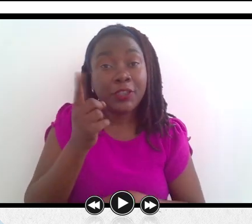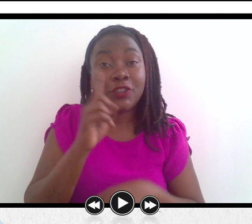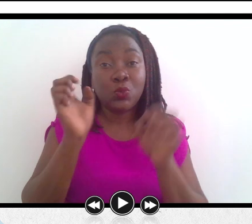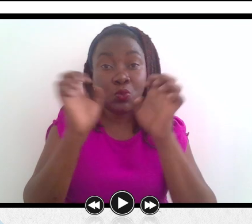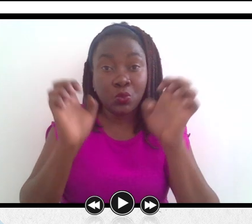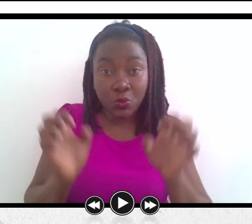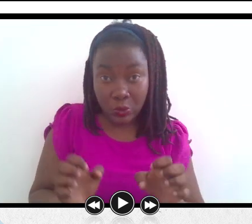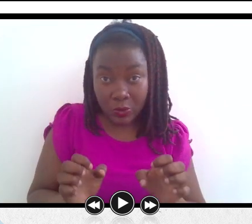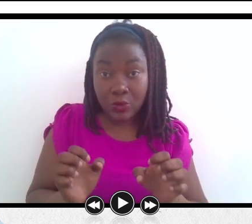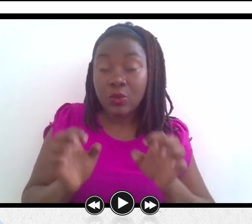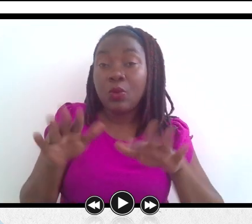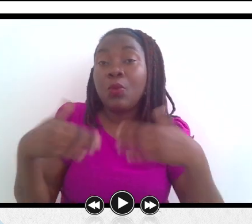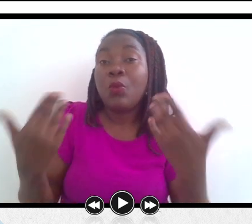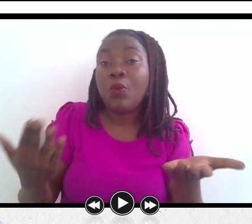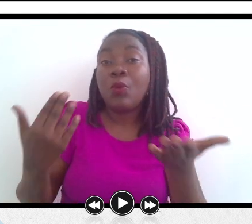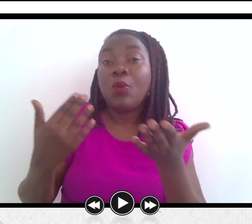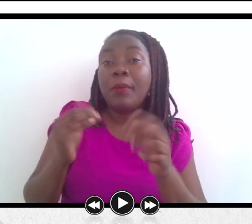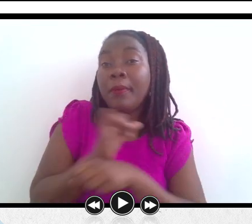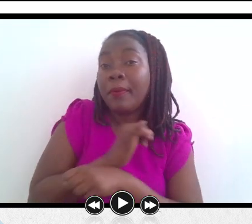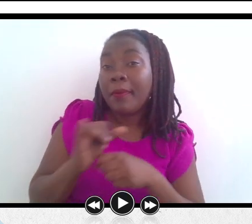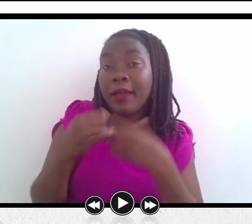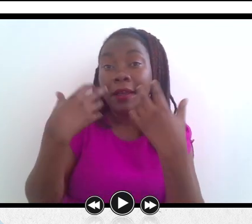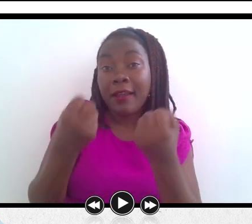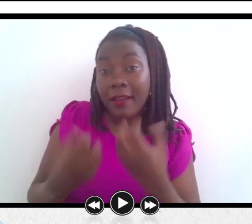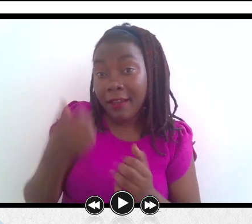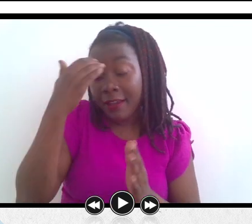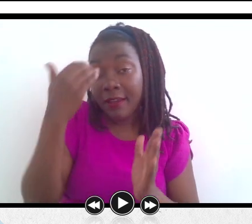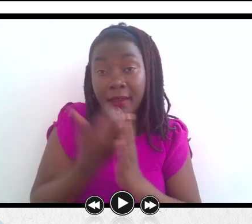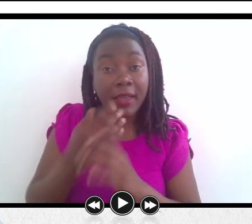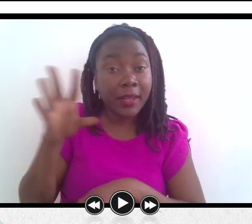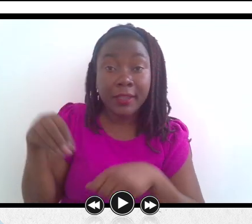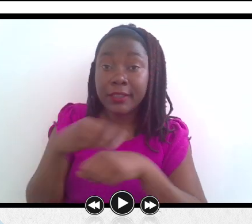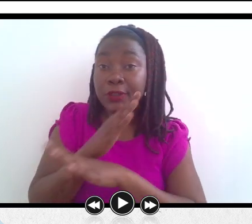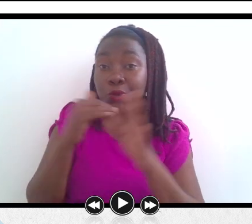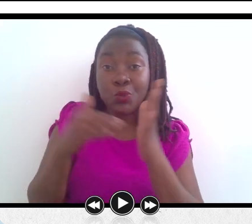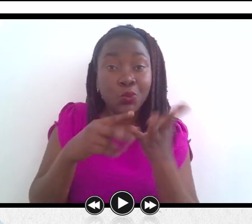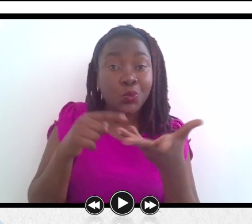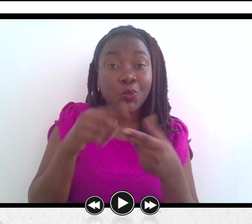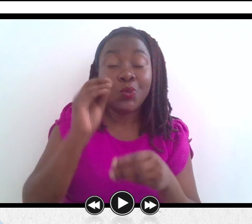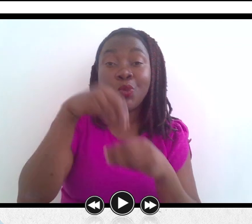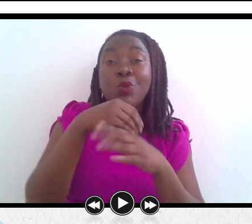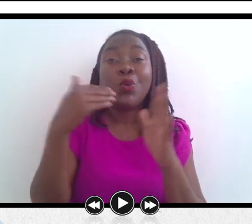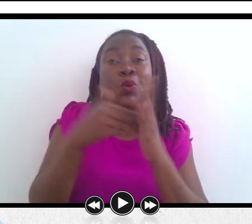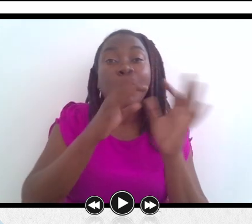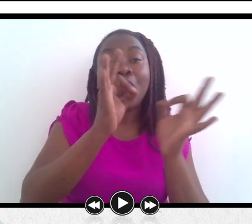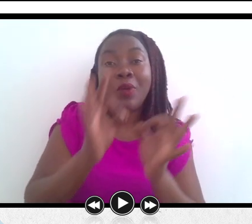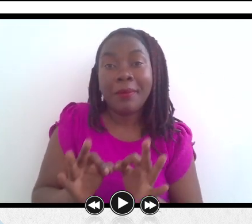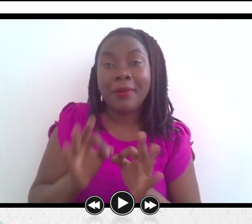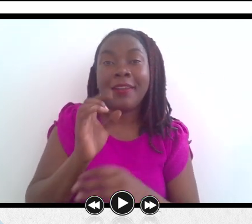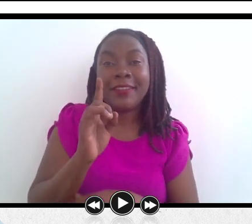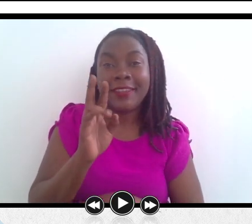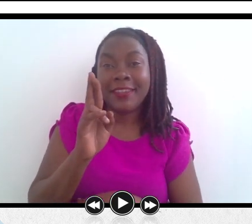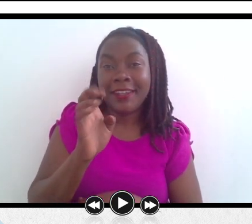mesma maneira, qual é a necessidade de uma alternativa, de uma infraestrutura cinza, de uma infraestrutura